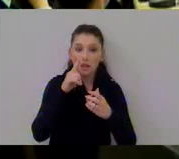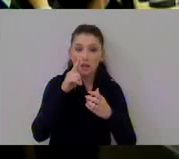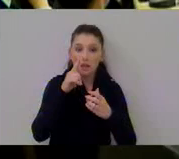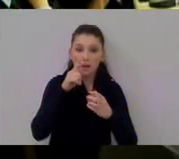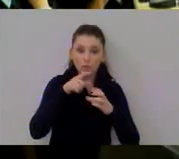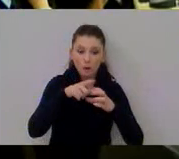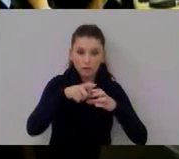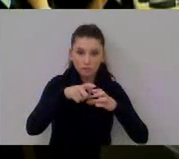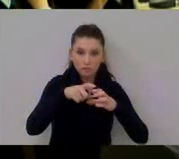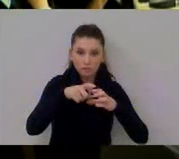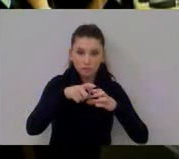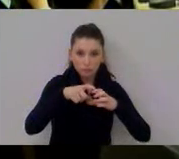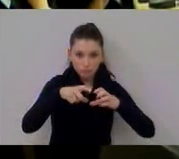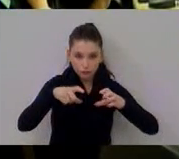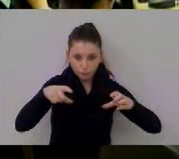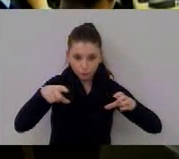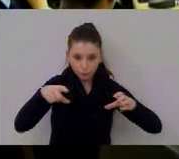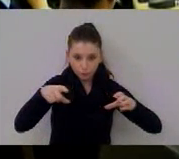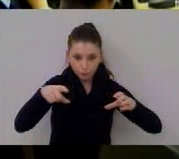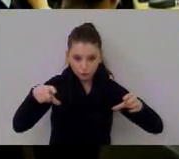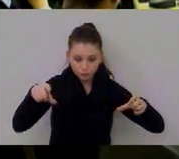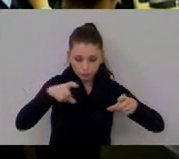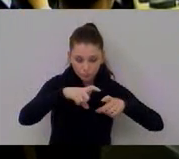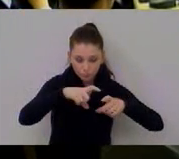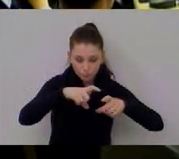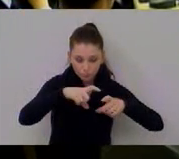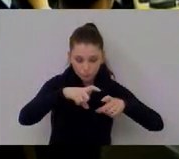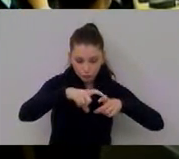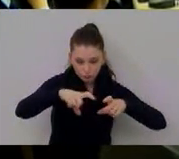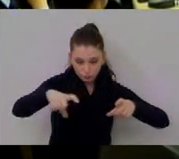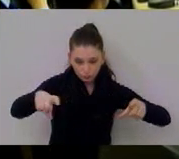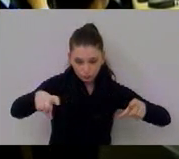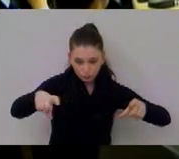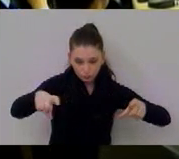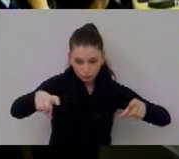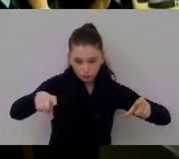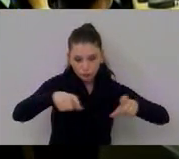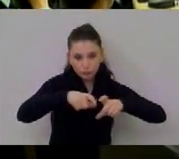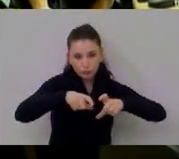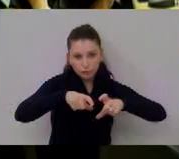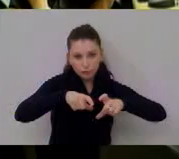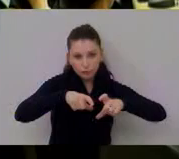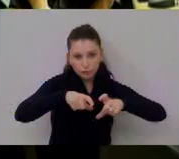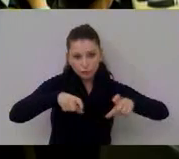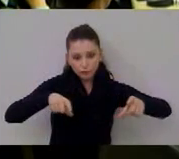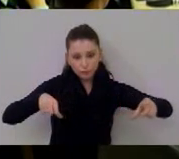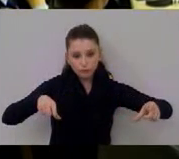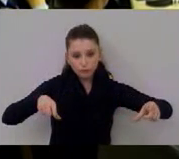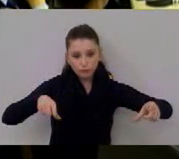bairro Vila Nova até o bairro